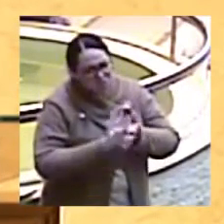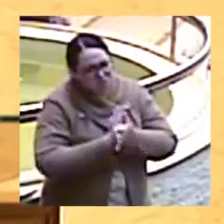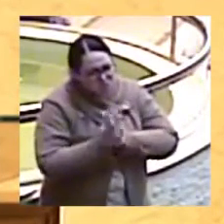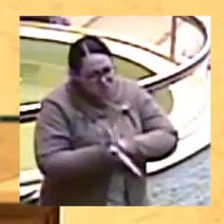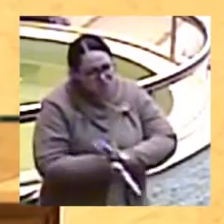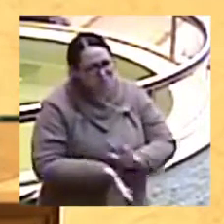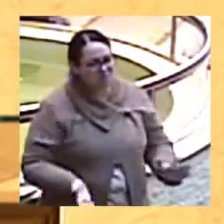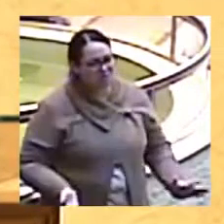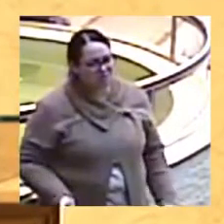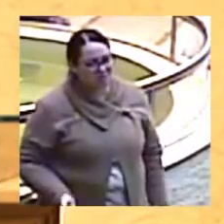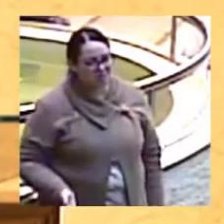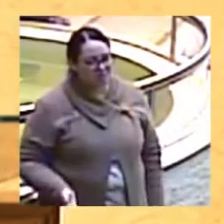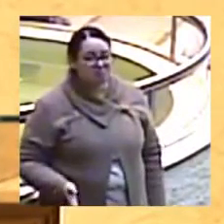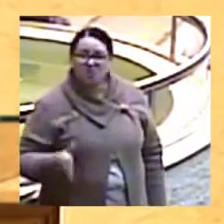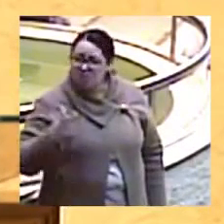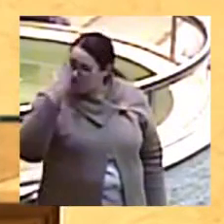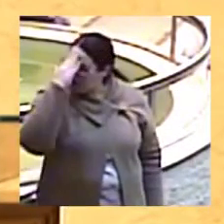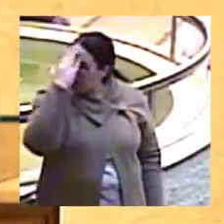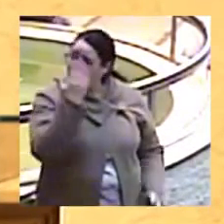conhecimento, de Deus,